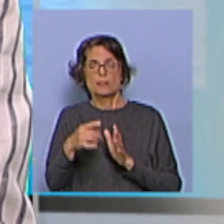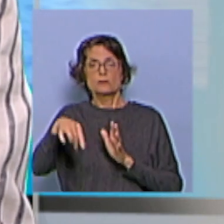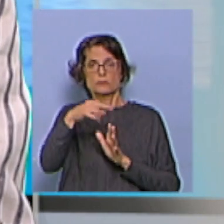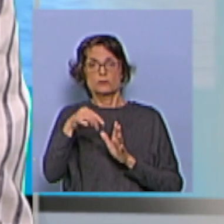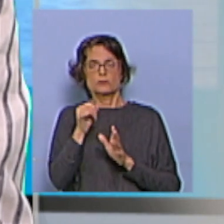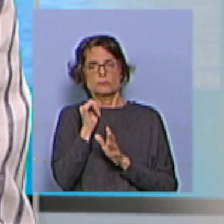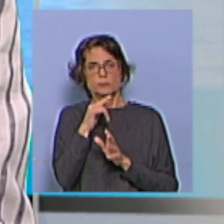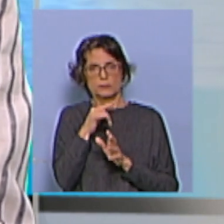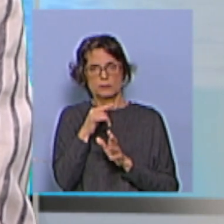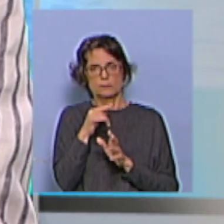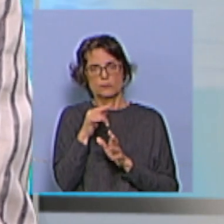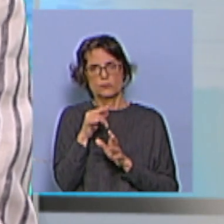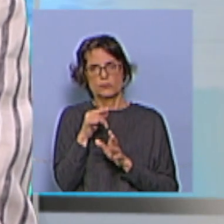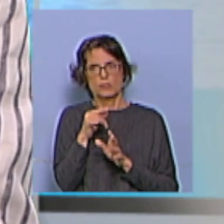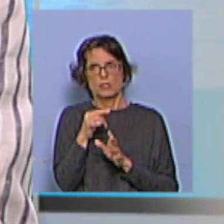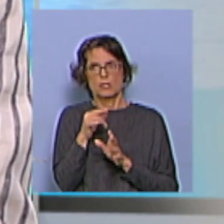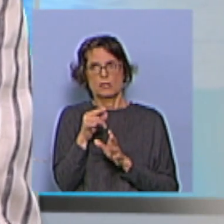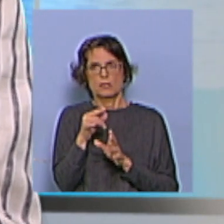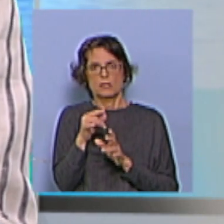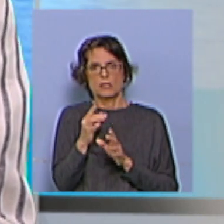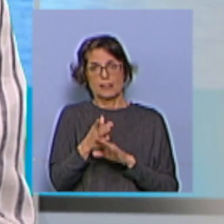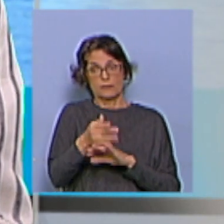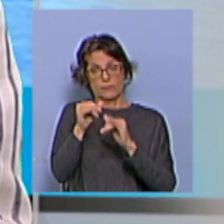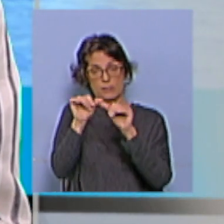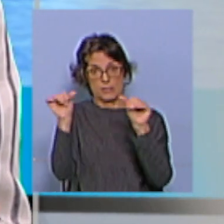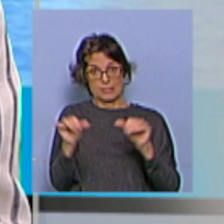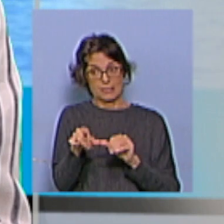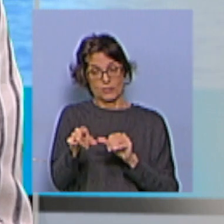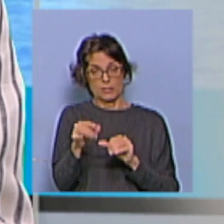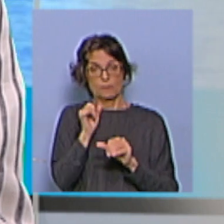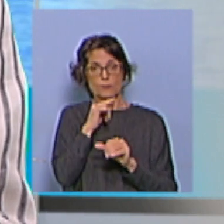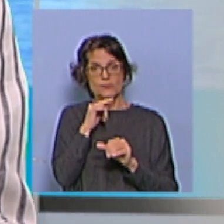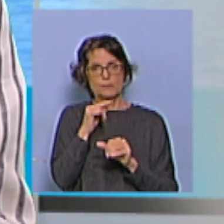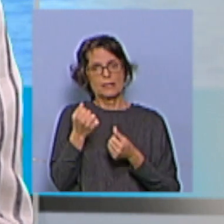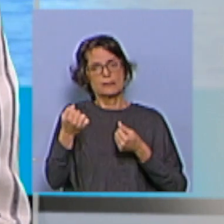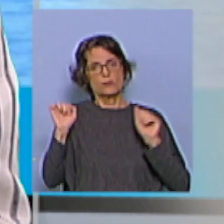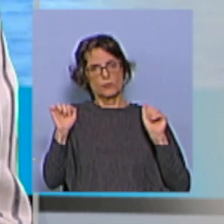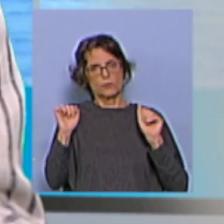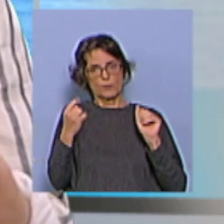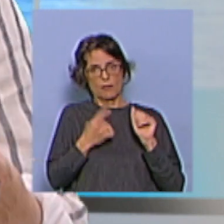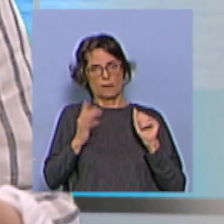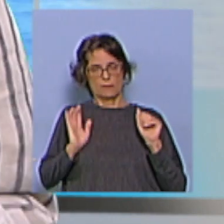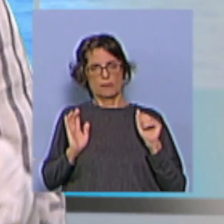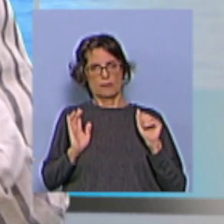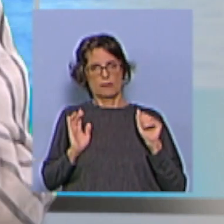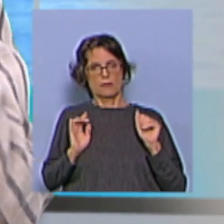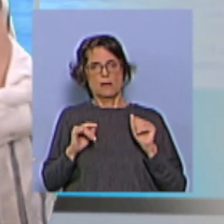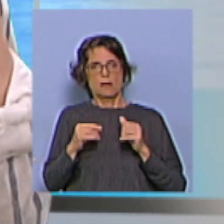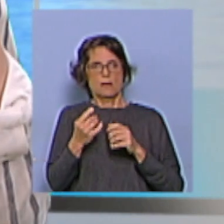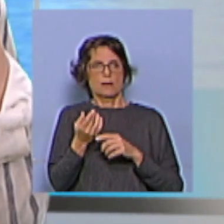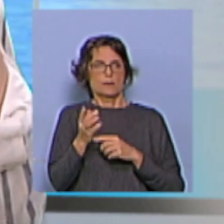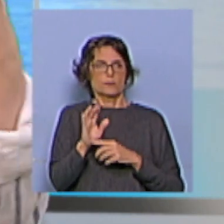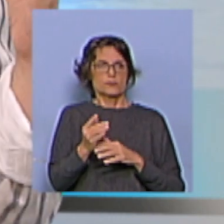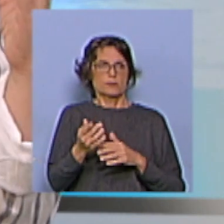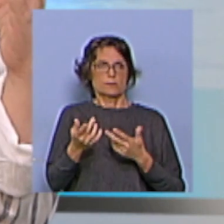menos dependentes das cadeias de abastecimento, por exemplo, que incluem a China e que não funcionaram na pandemia. Nós vimos, de repente, estávamos todos